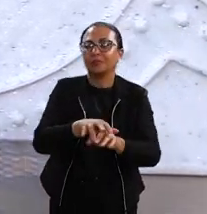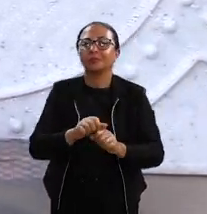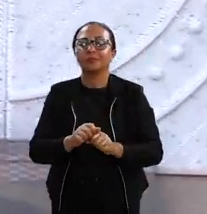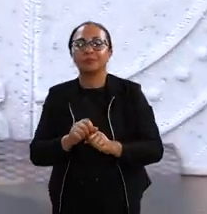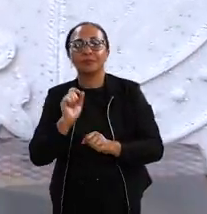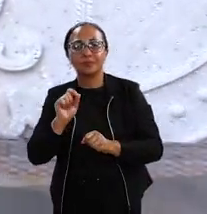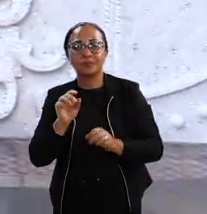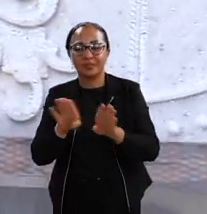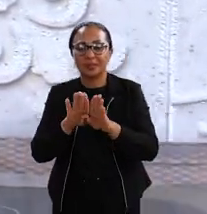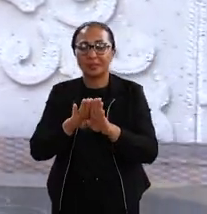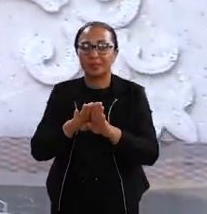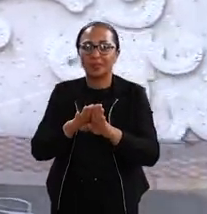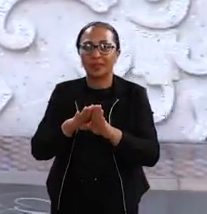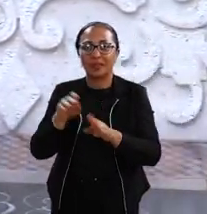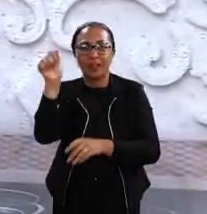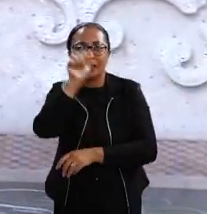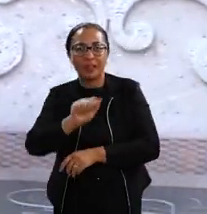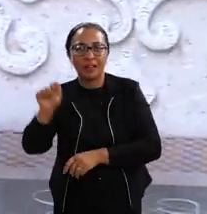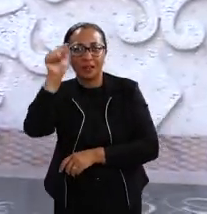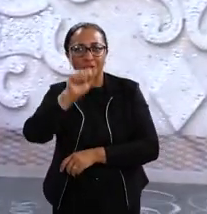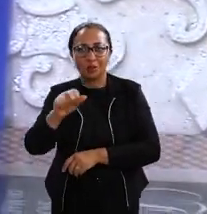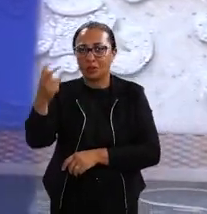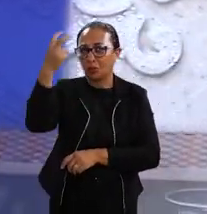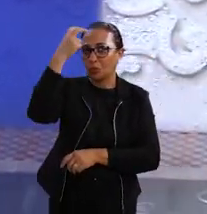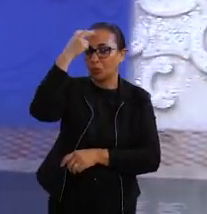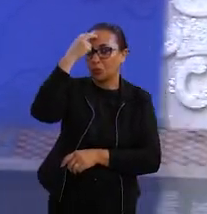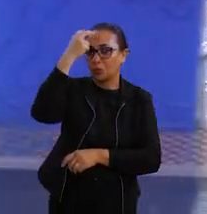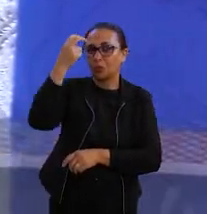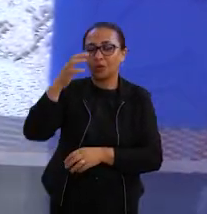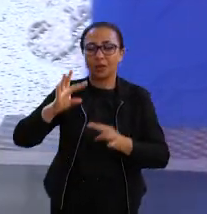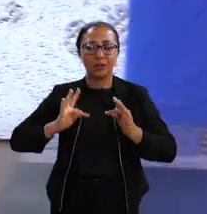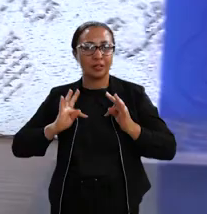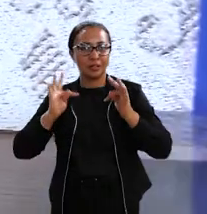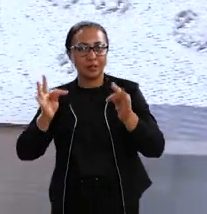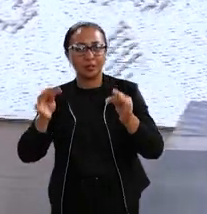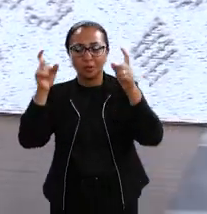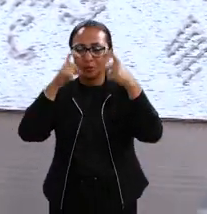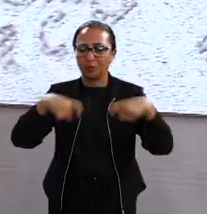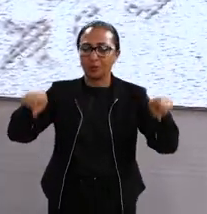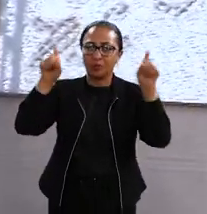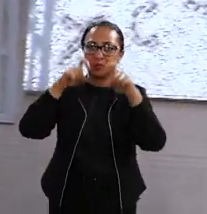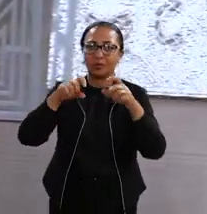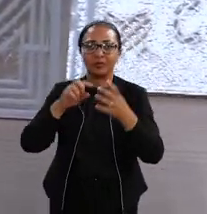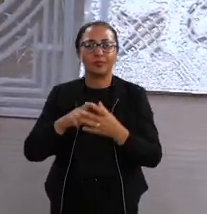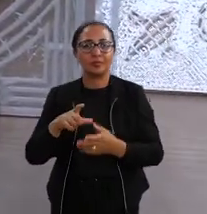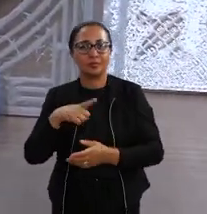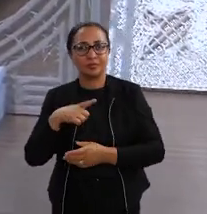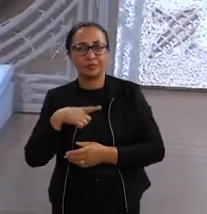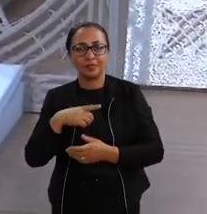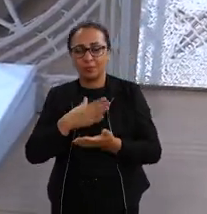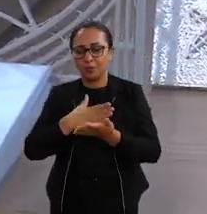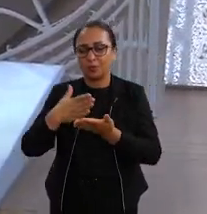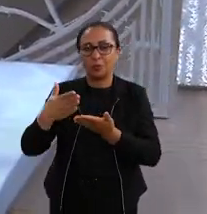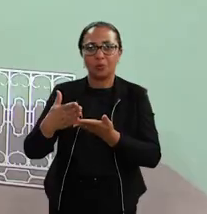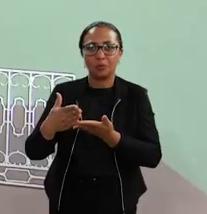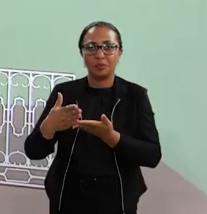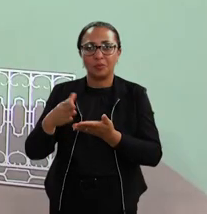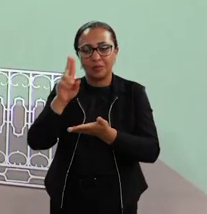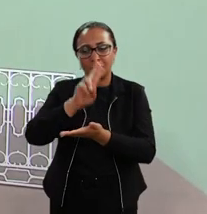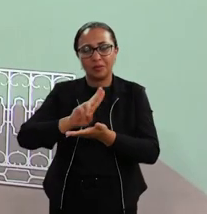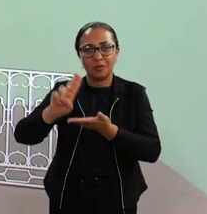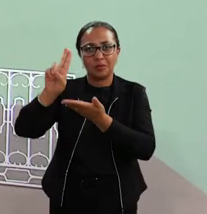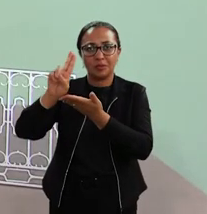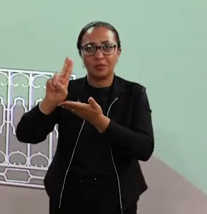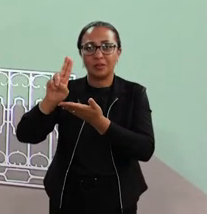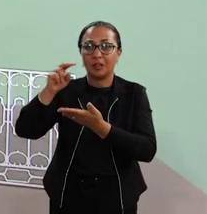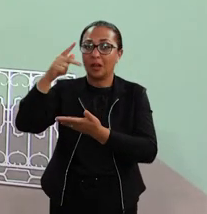né, e na associação da cultura às tecnologias digitais. Ela teve início na